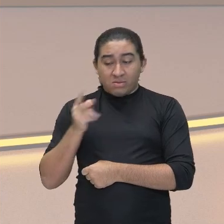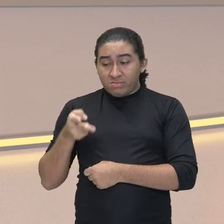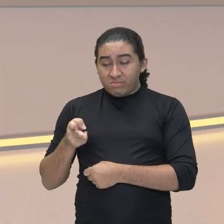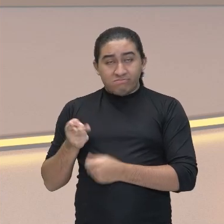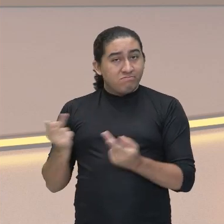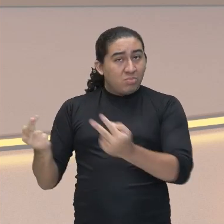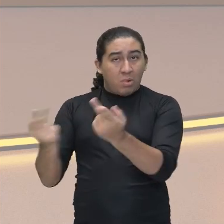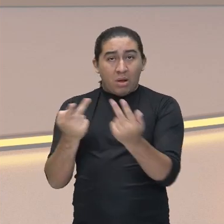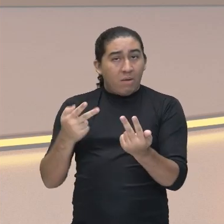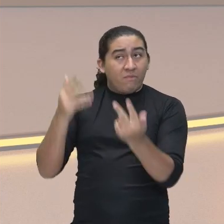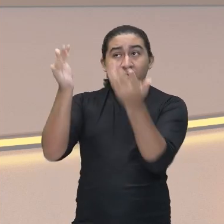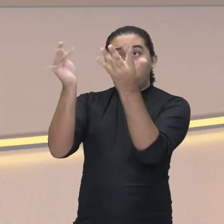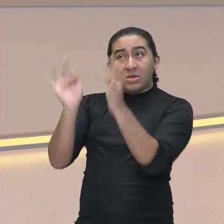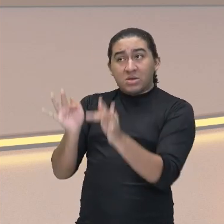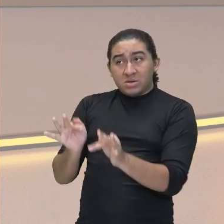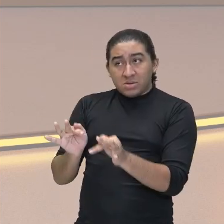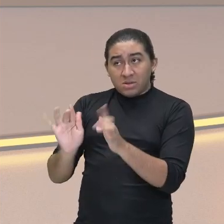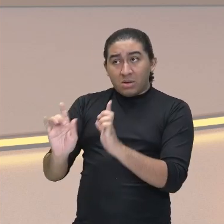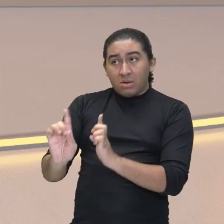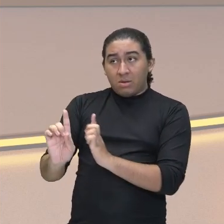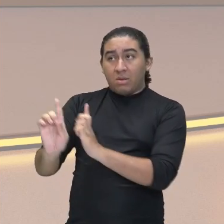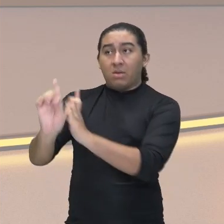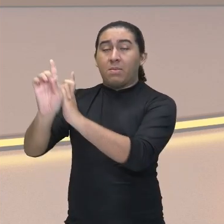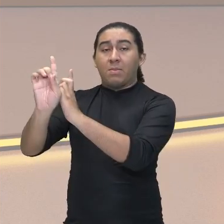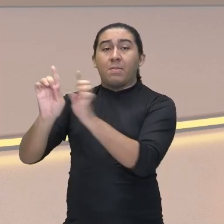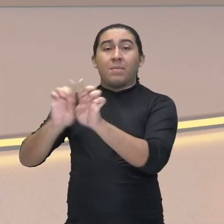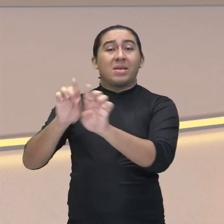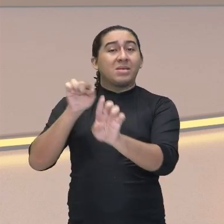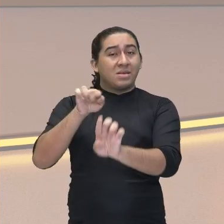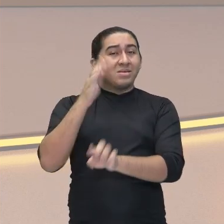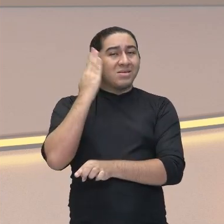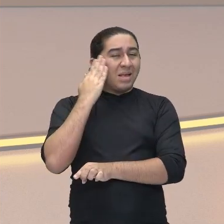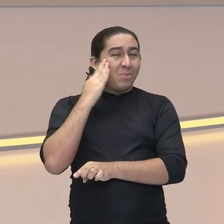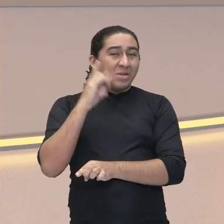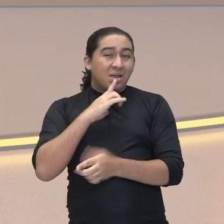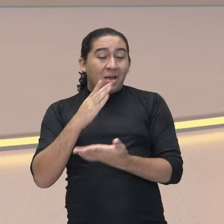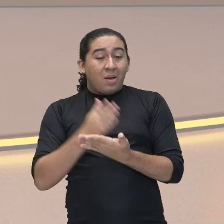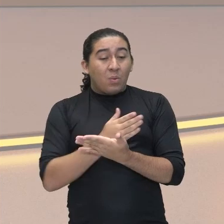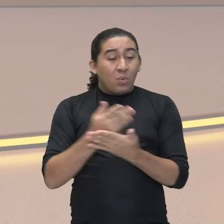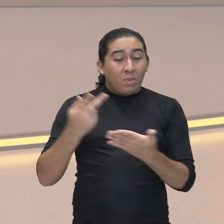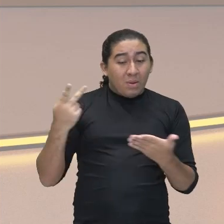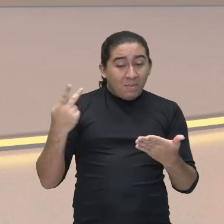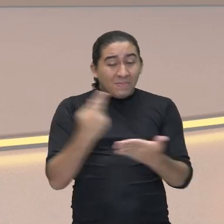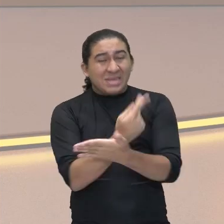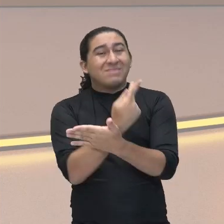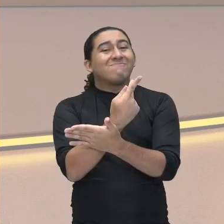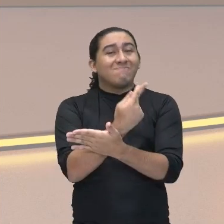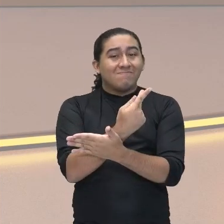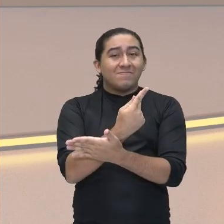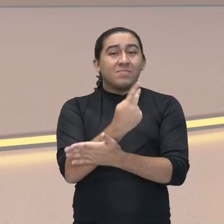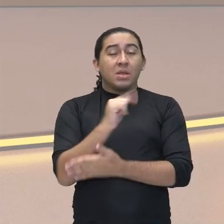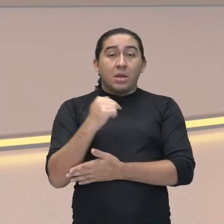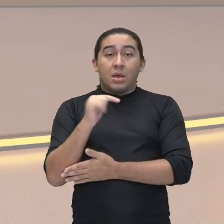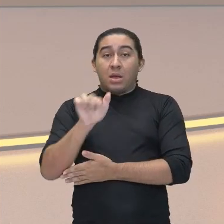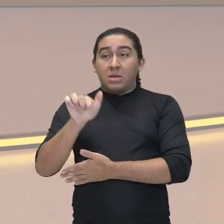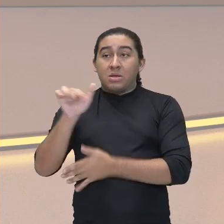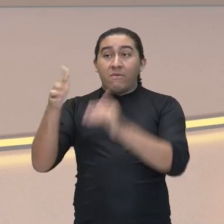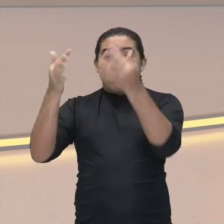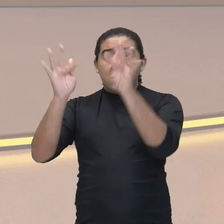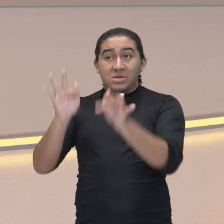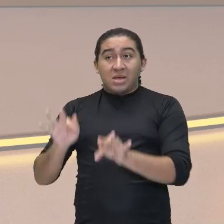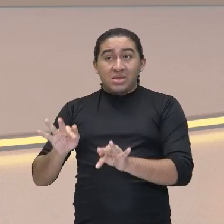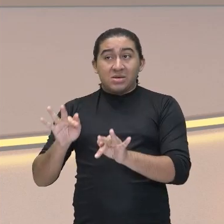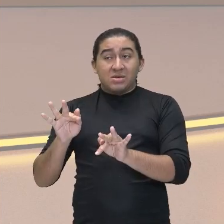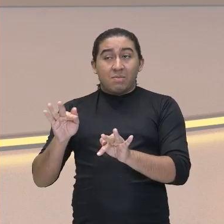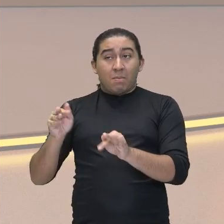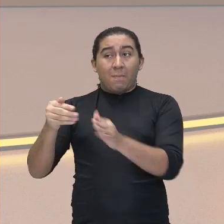Né? Mas ele sabe que de vez em quando algo acontece e essa felicidade é